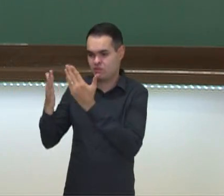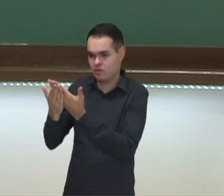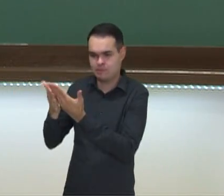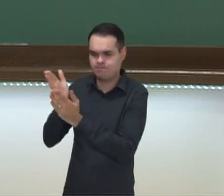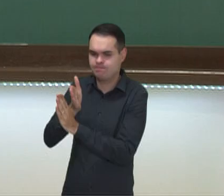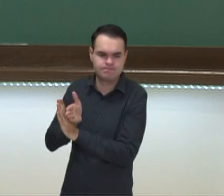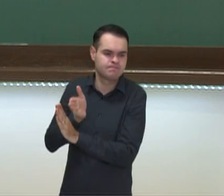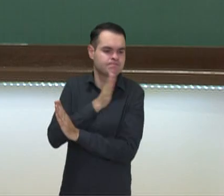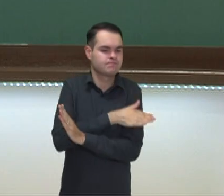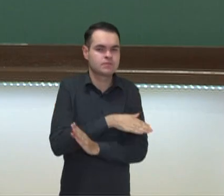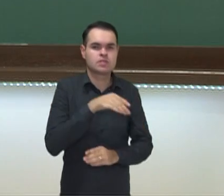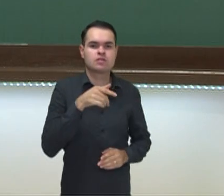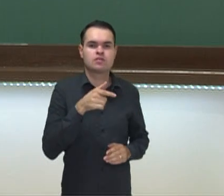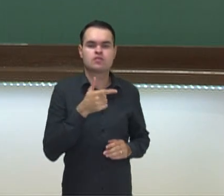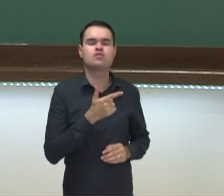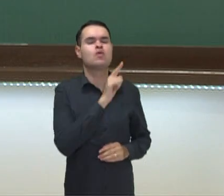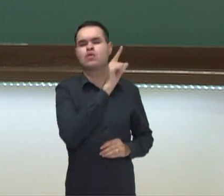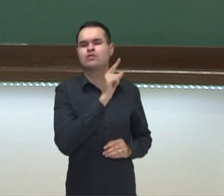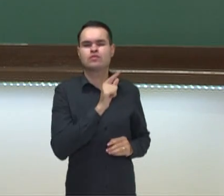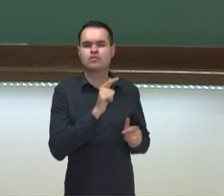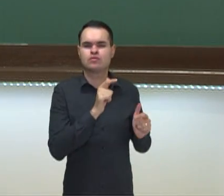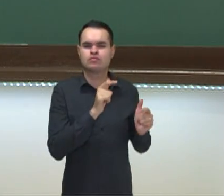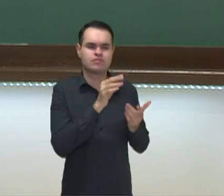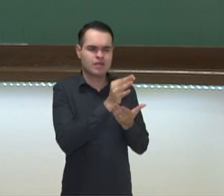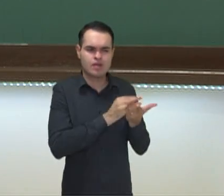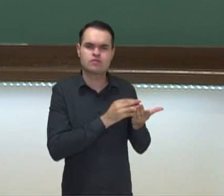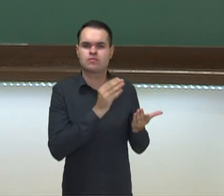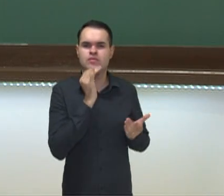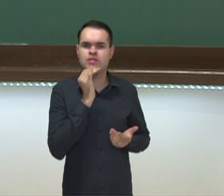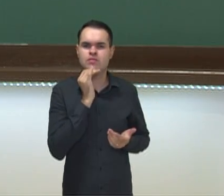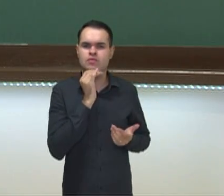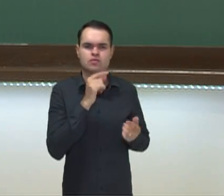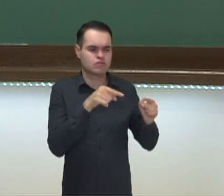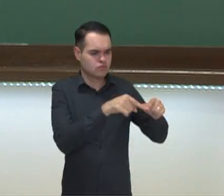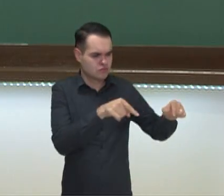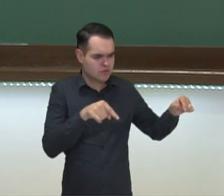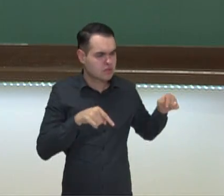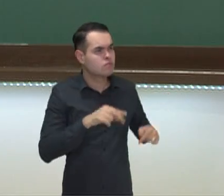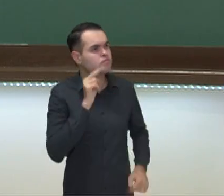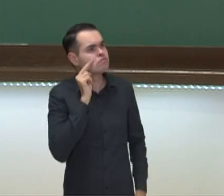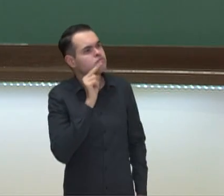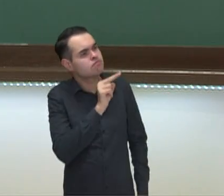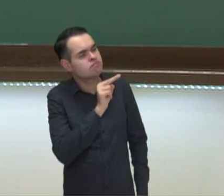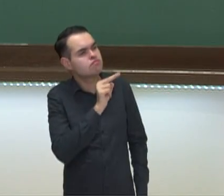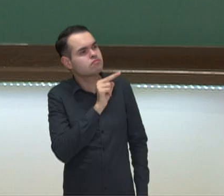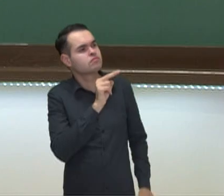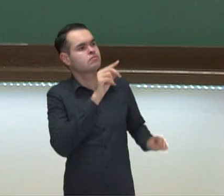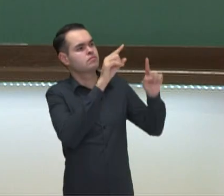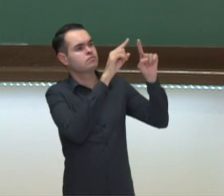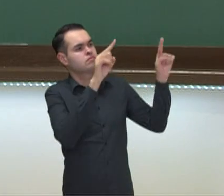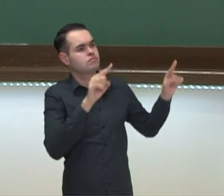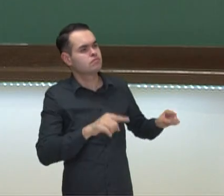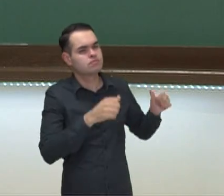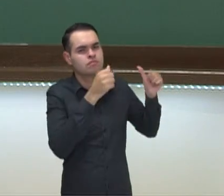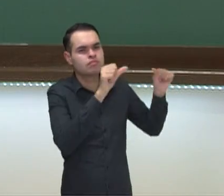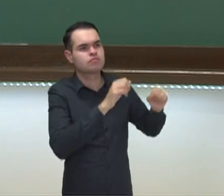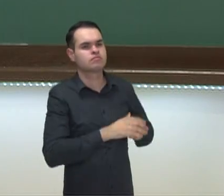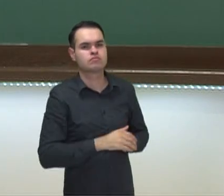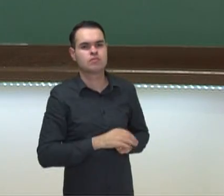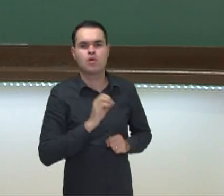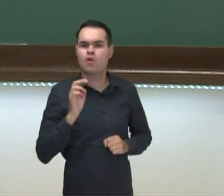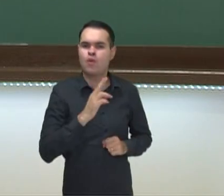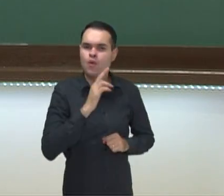em textos que você já encontrou em uma sala de espera, em um cartaz, ou em outro meio, enfim,